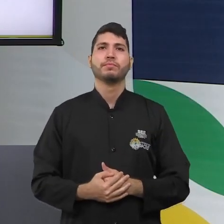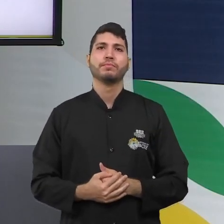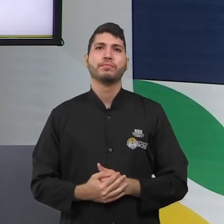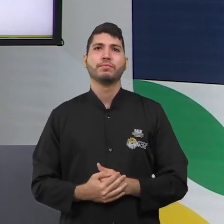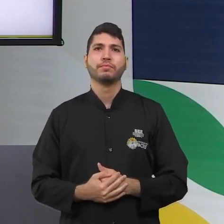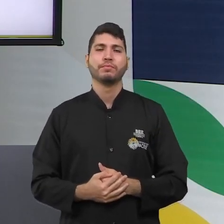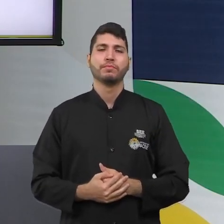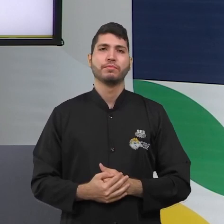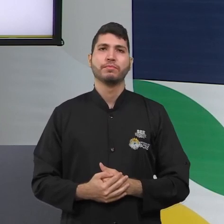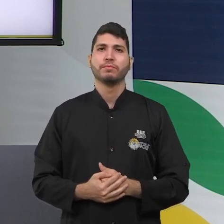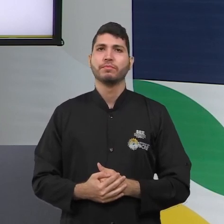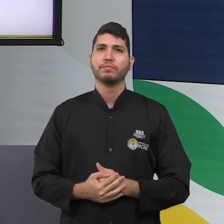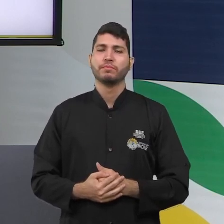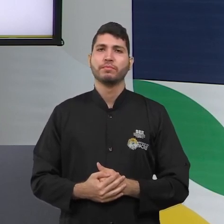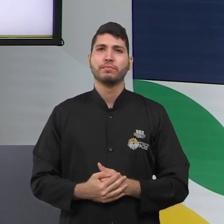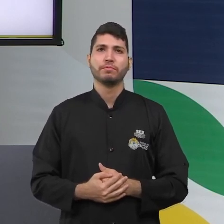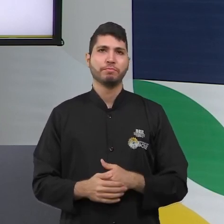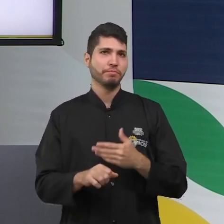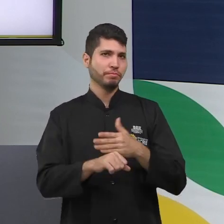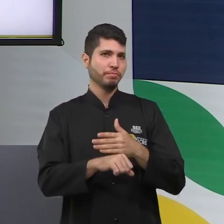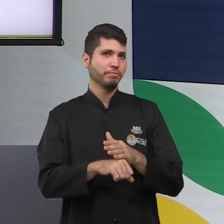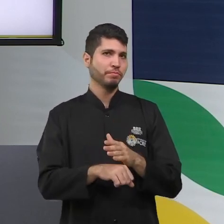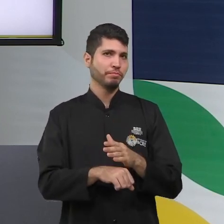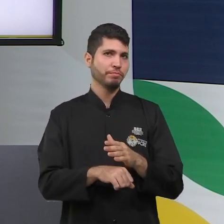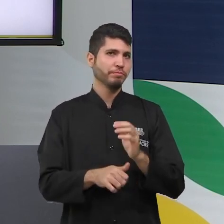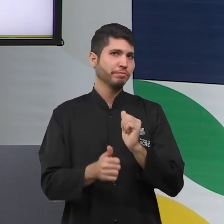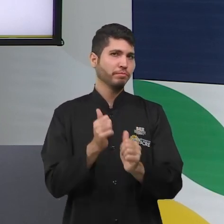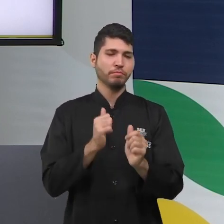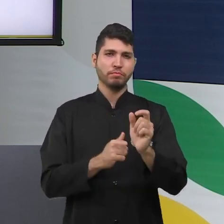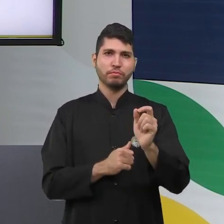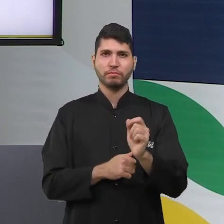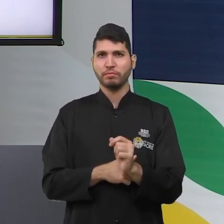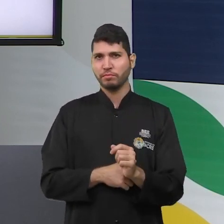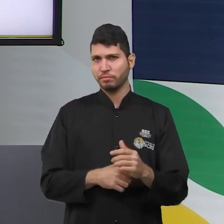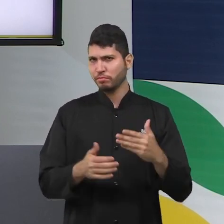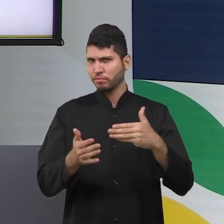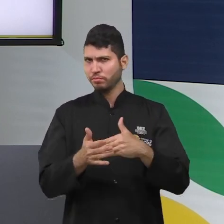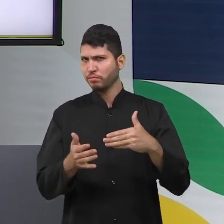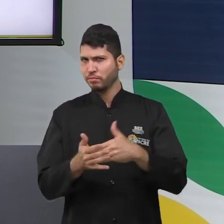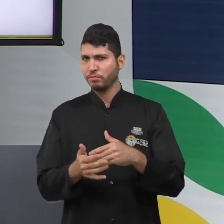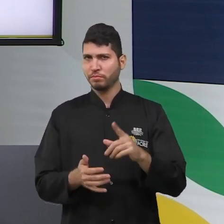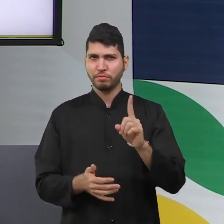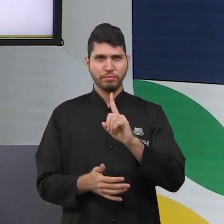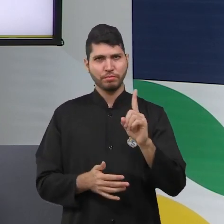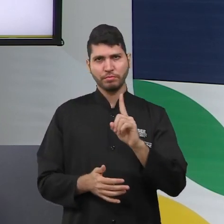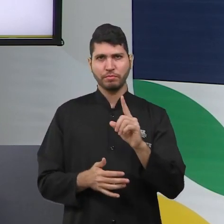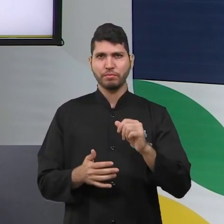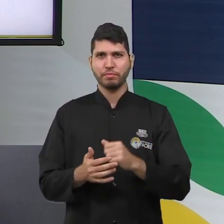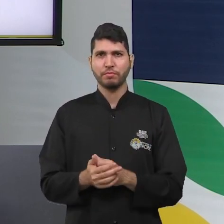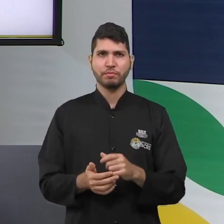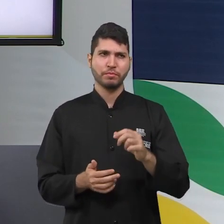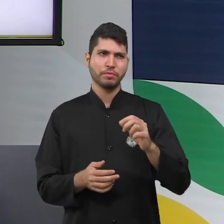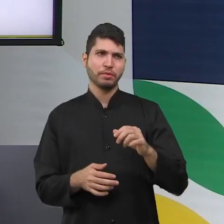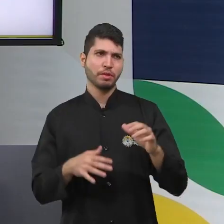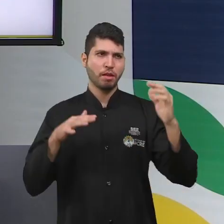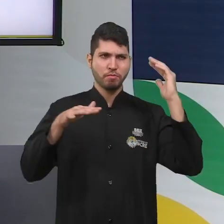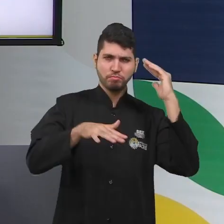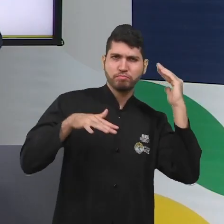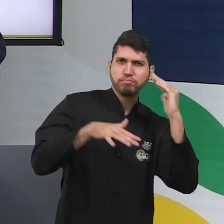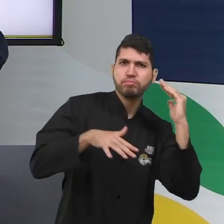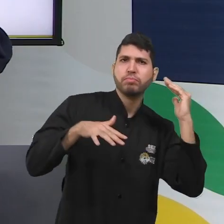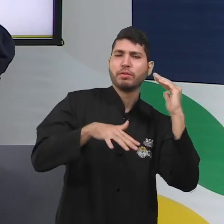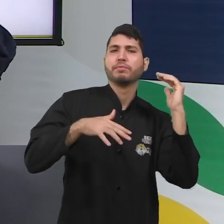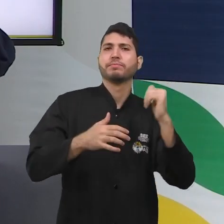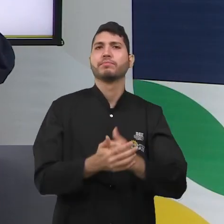um outro viés. Não é uma prática esportiva, de fato, delimitada. Rap, grafite, a dança,